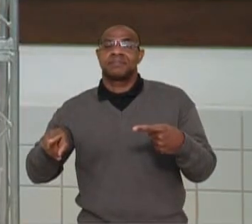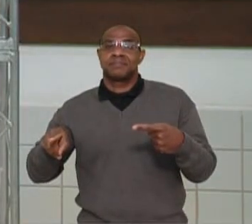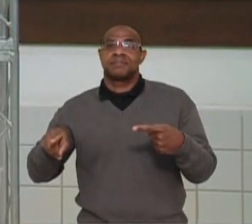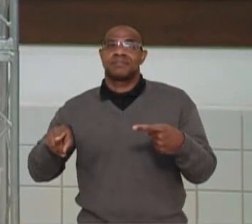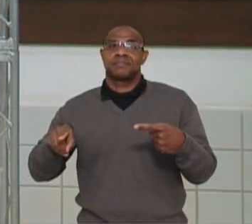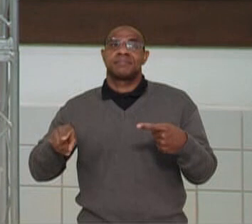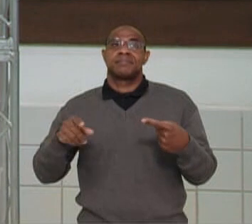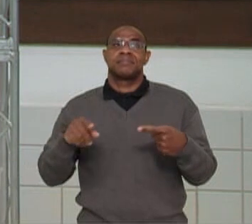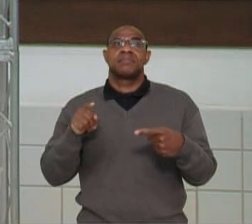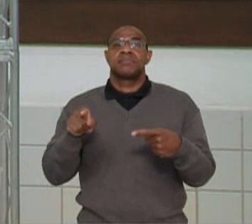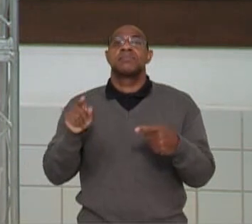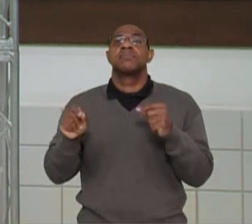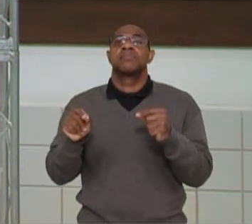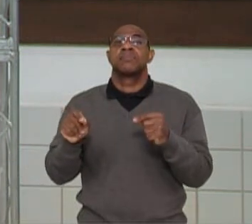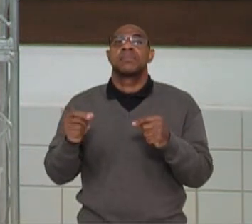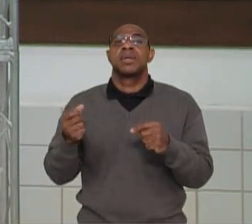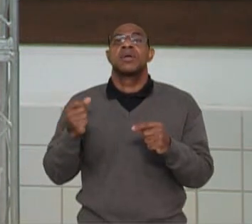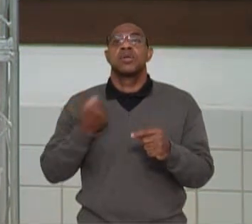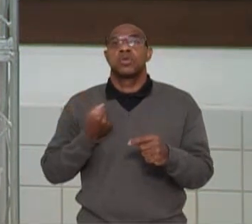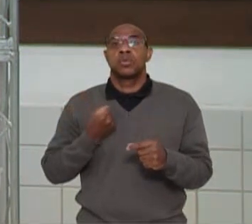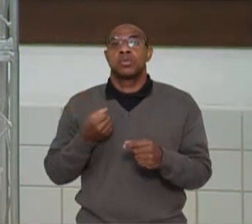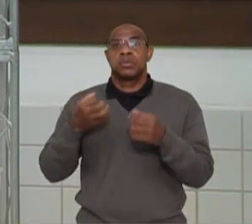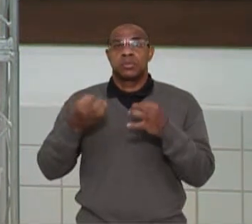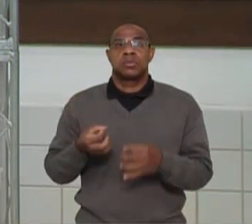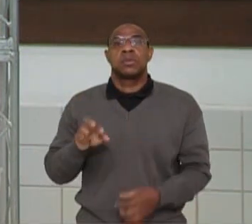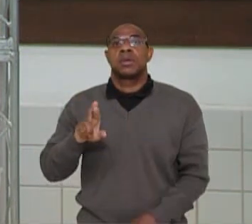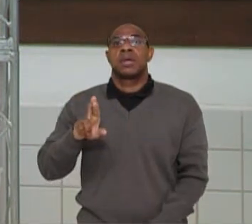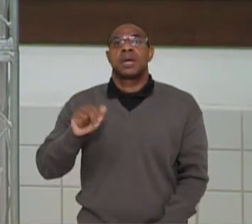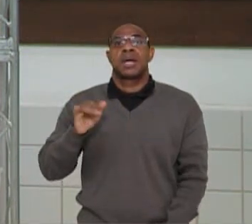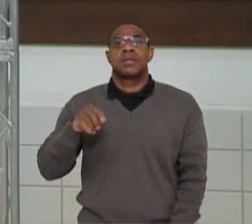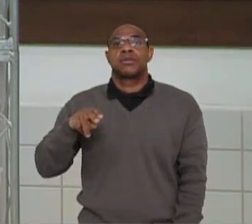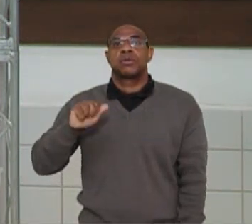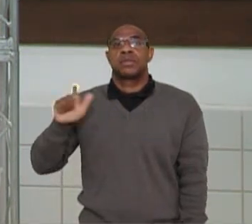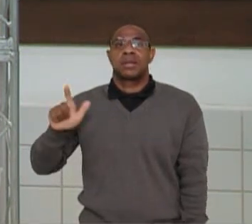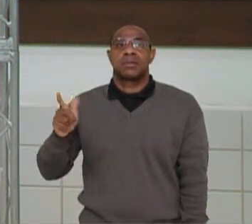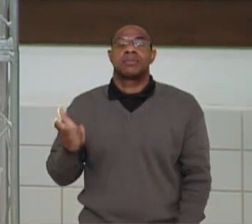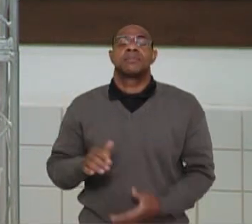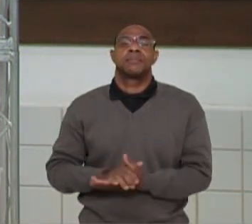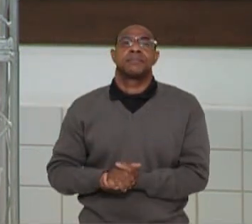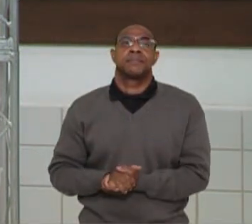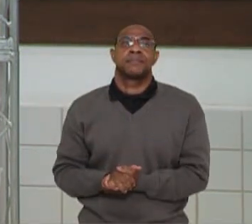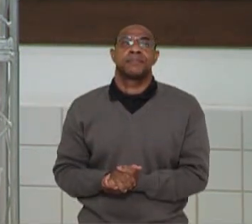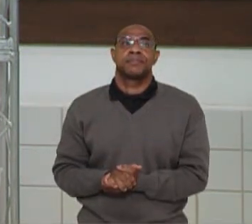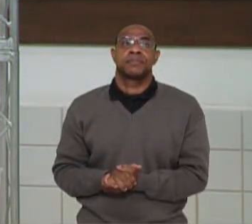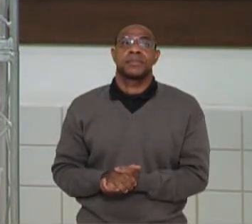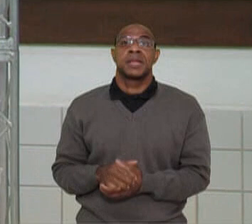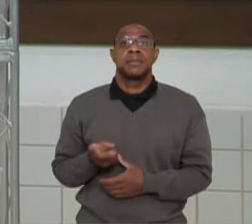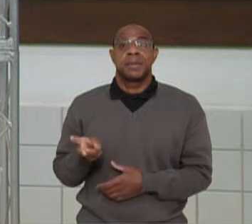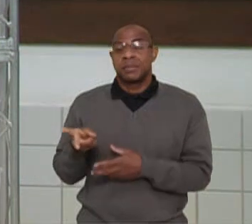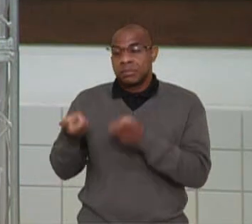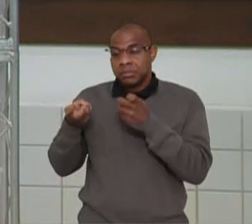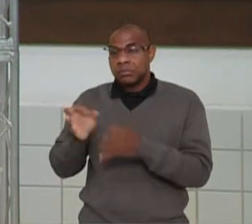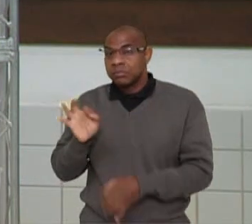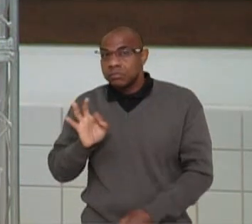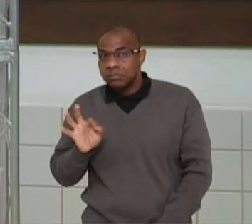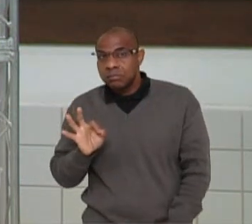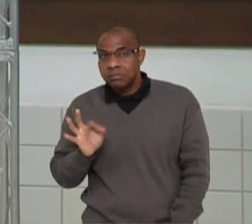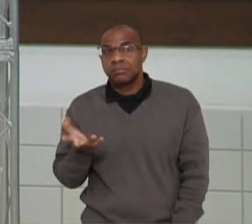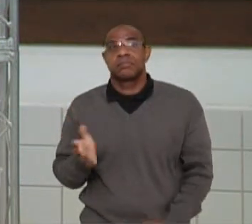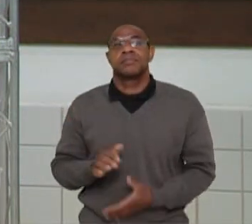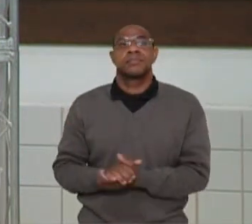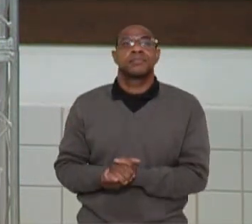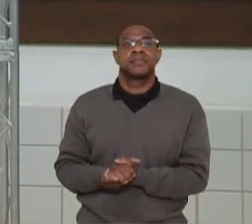fração, ele é um número racional. Portanto, ele é uma dízima periódica. Beleza? Mesmo que eu não enxergue o período. Essa é a garantia que eu